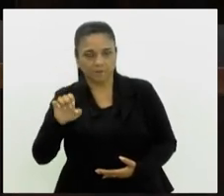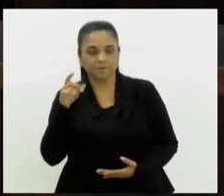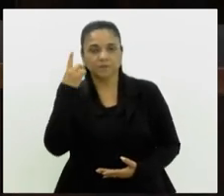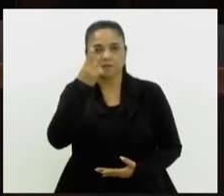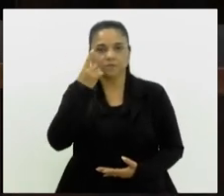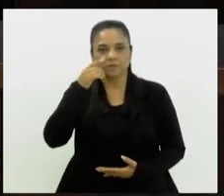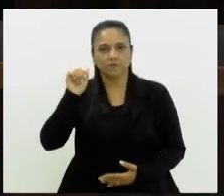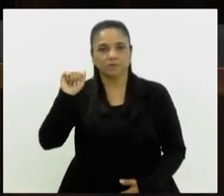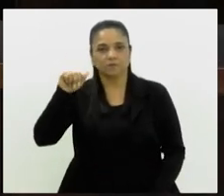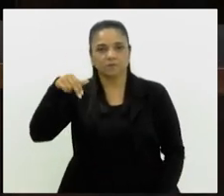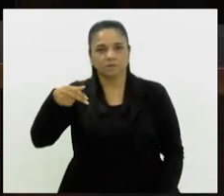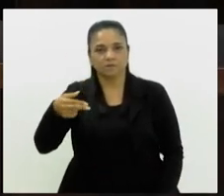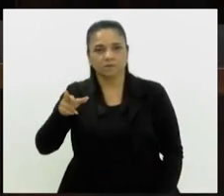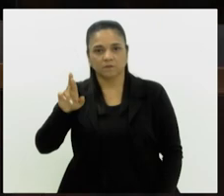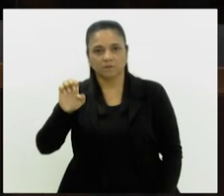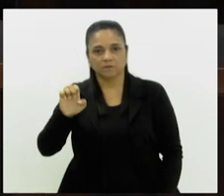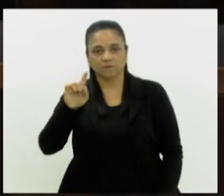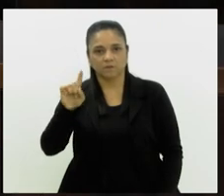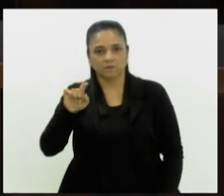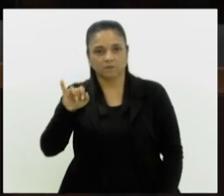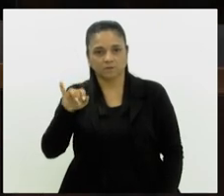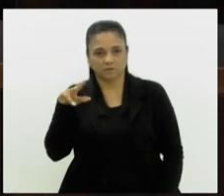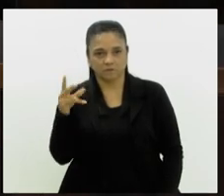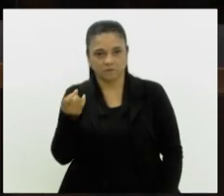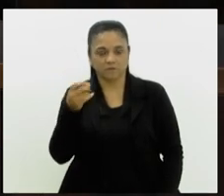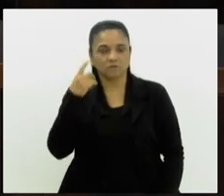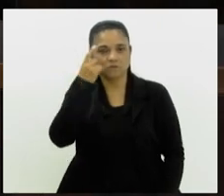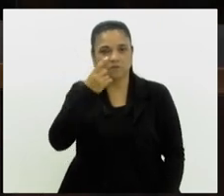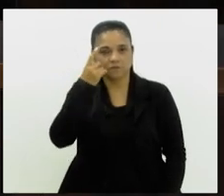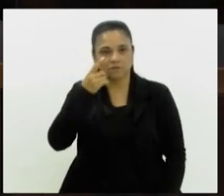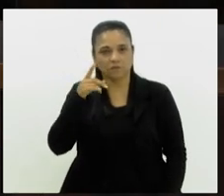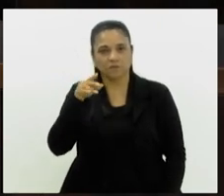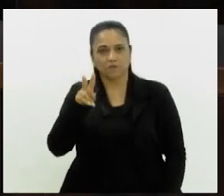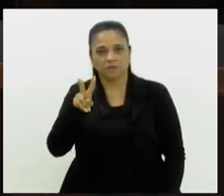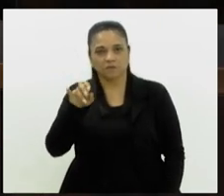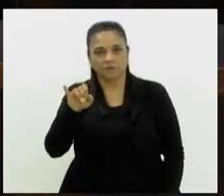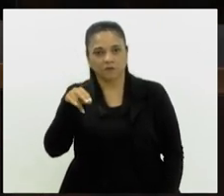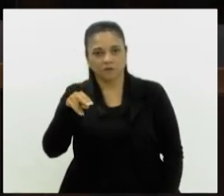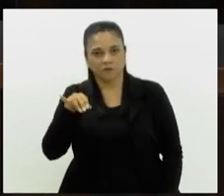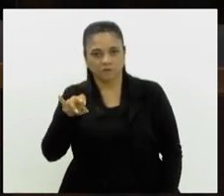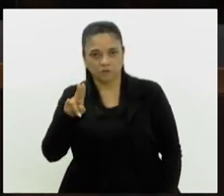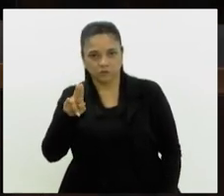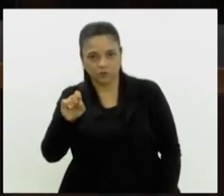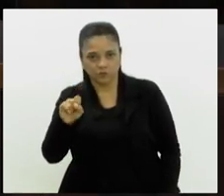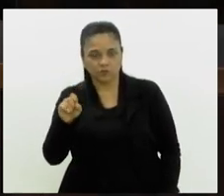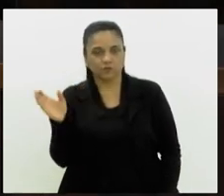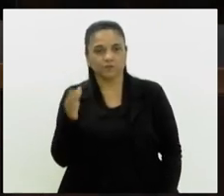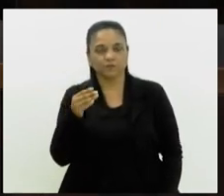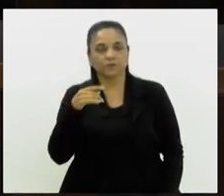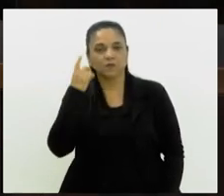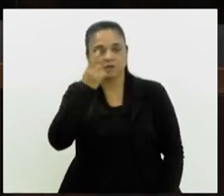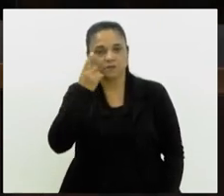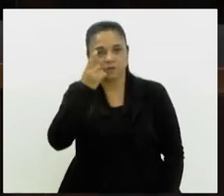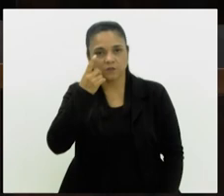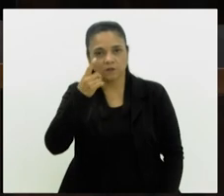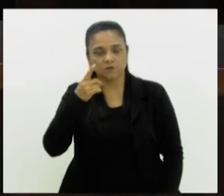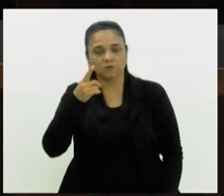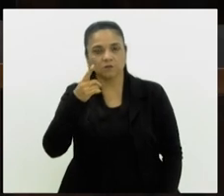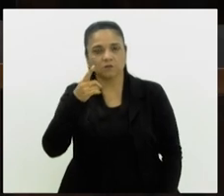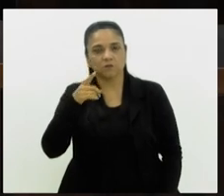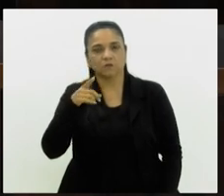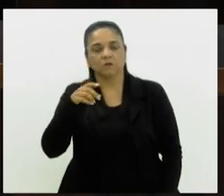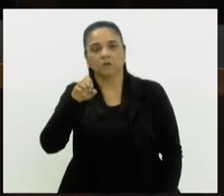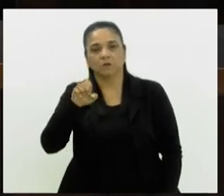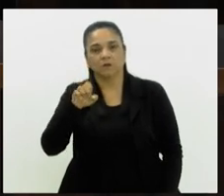Deputado Andrezinho Siciliano. Deputado Vinícius Cozolino. Deputado